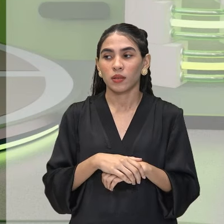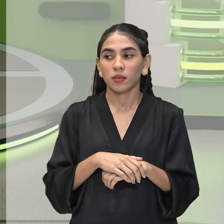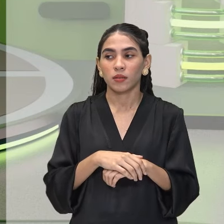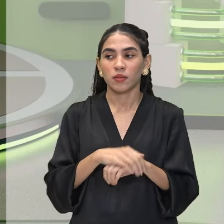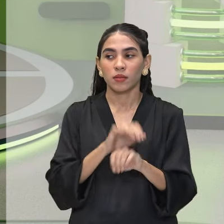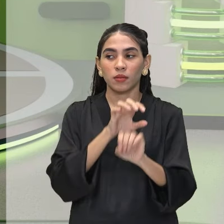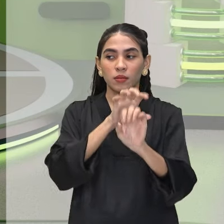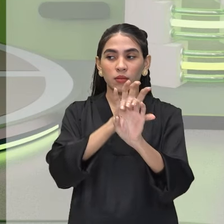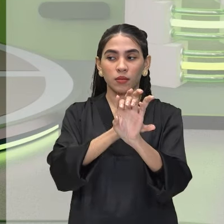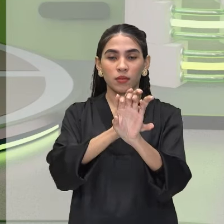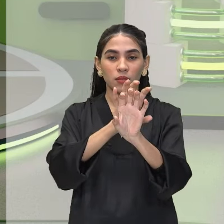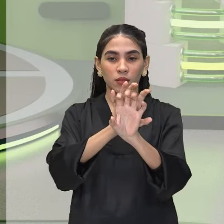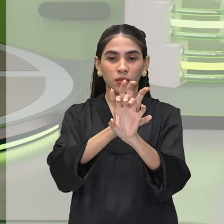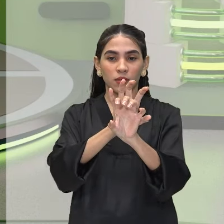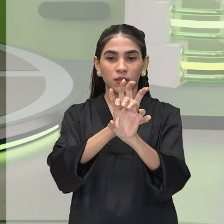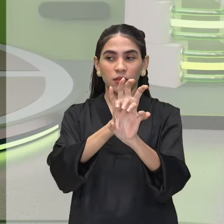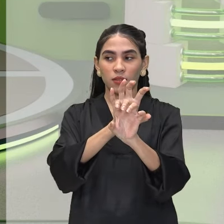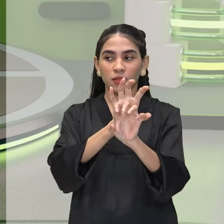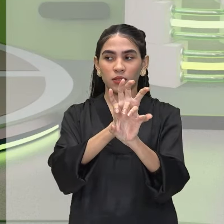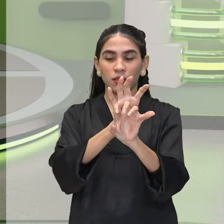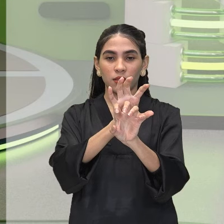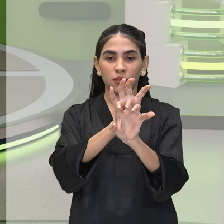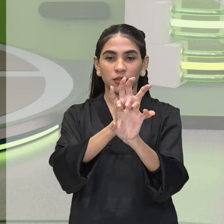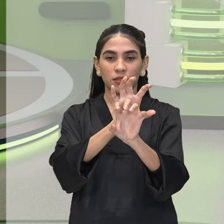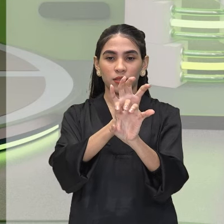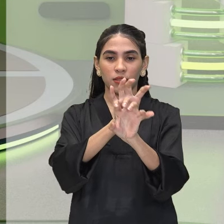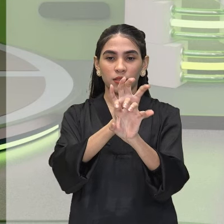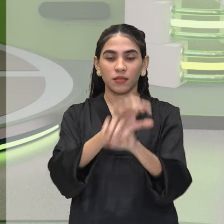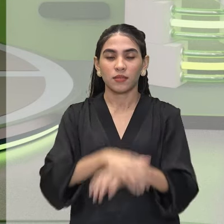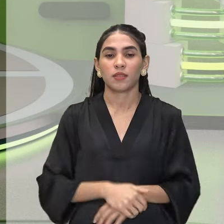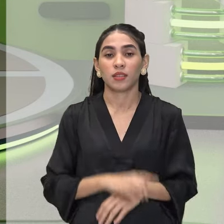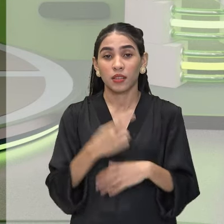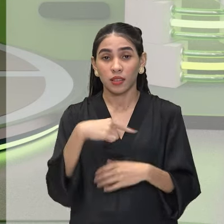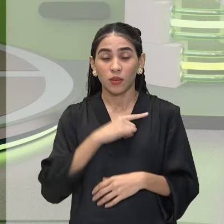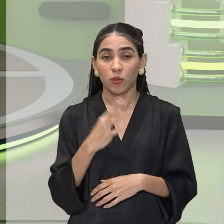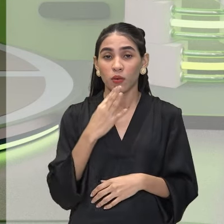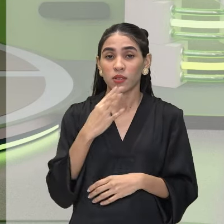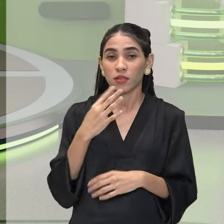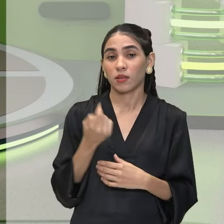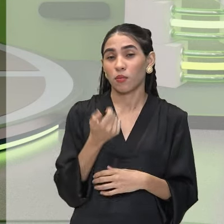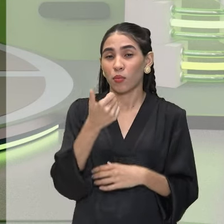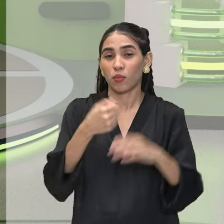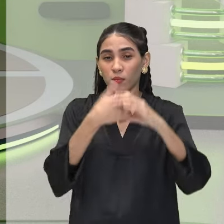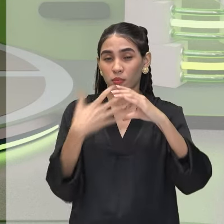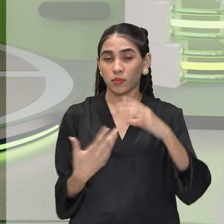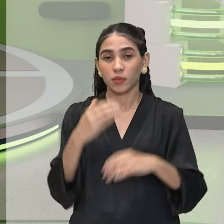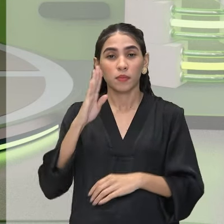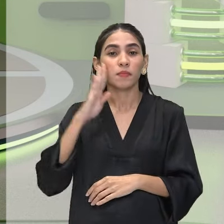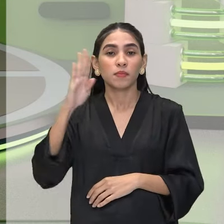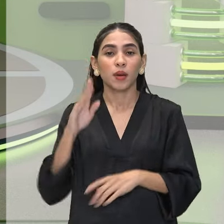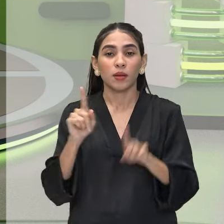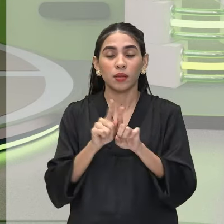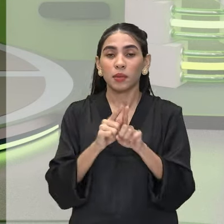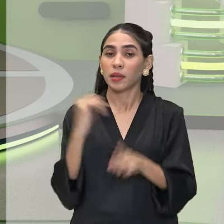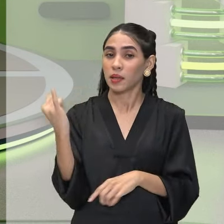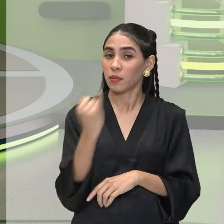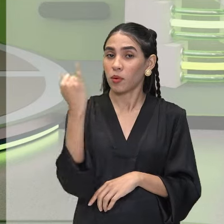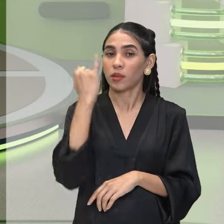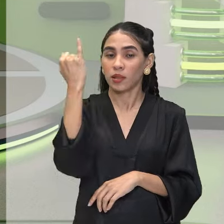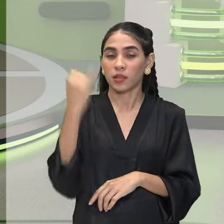que nós vamos conhecer um pouquinho das características principais e de sua importância, assim como